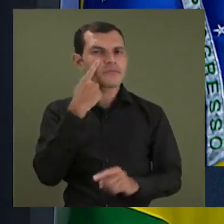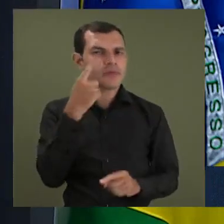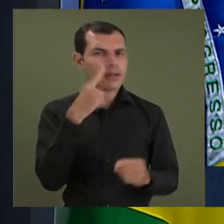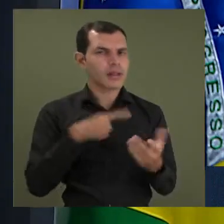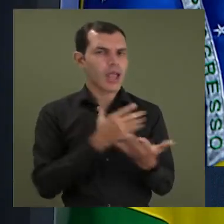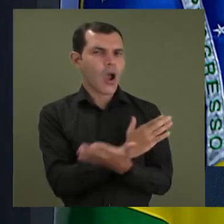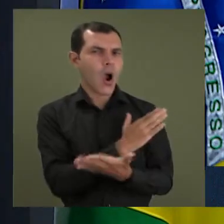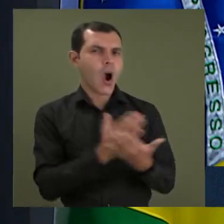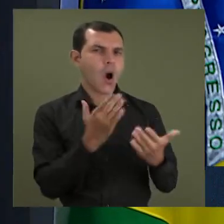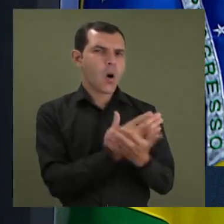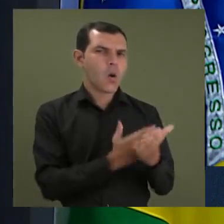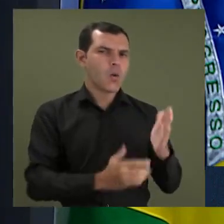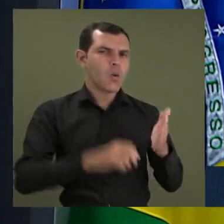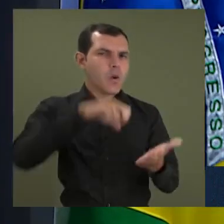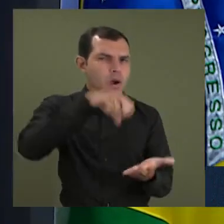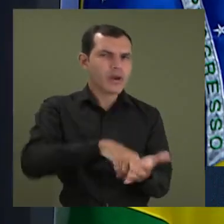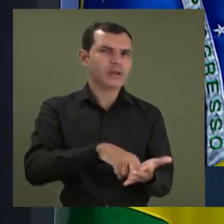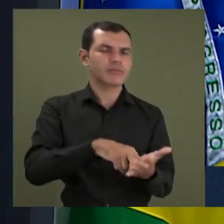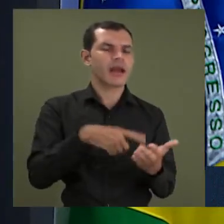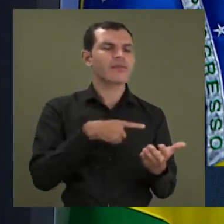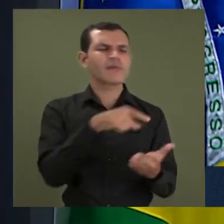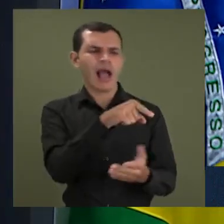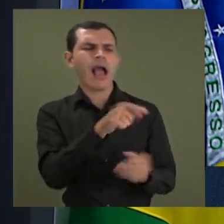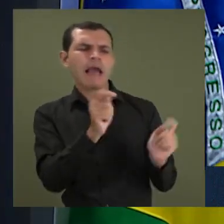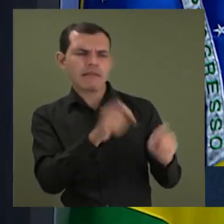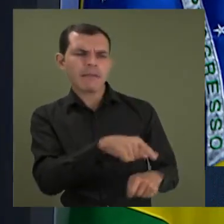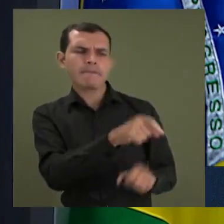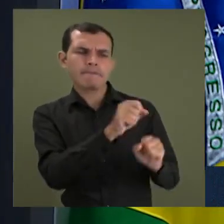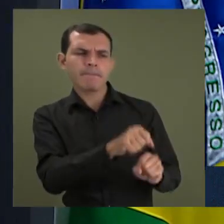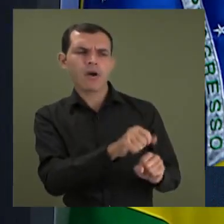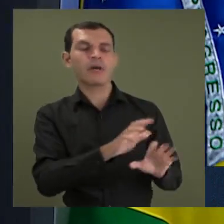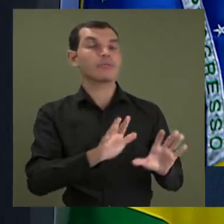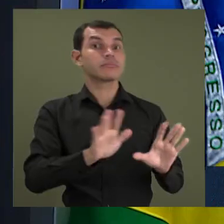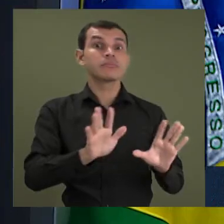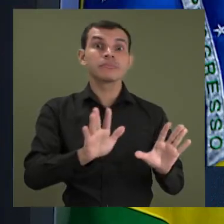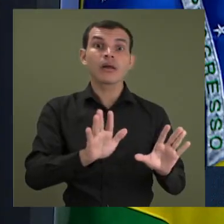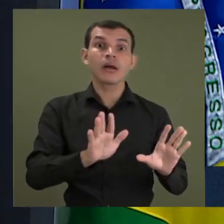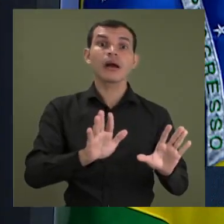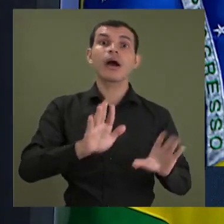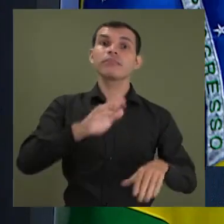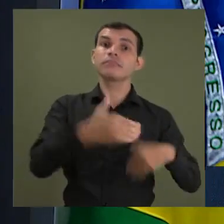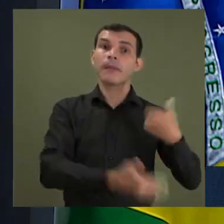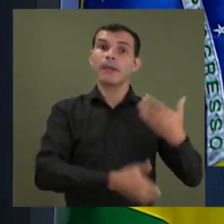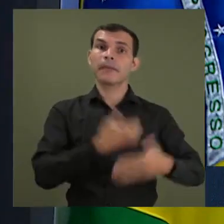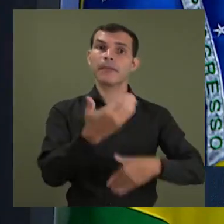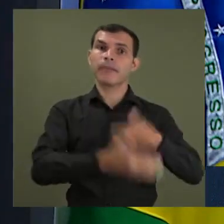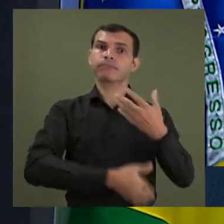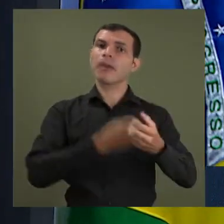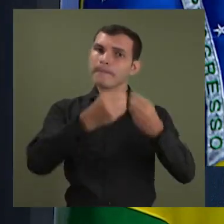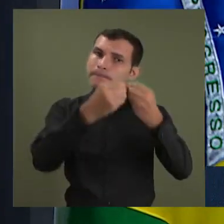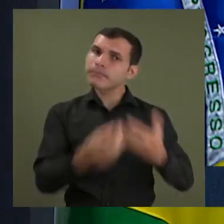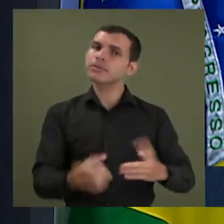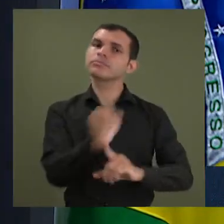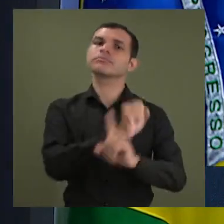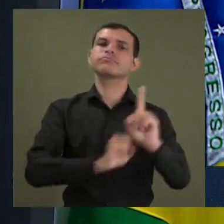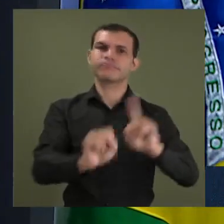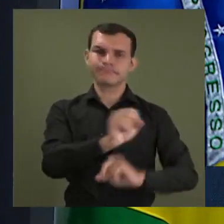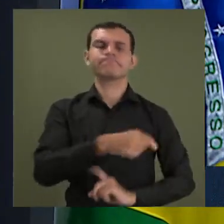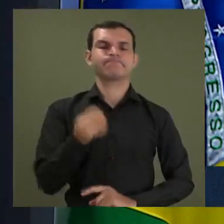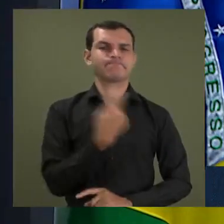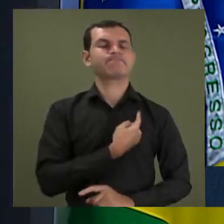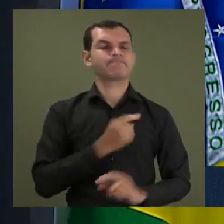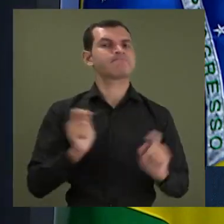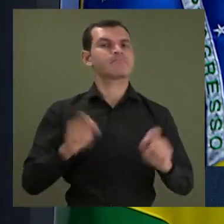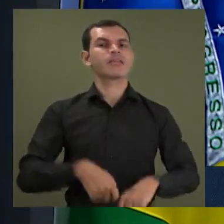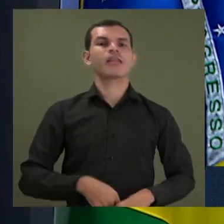ser relativizados, isso pode trazer consequências muito danosas para a nossa sociedade, senador Sérgio